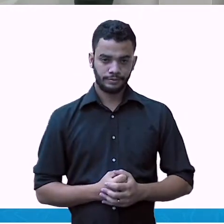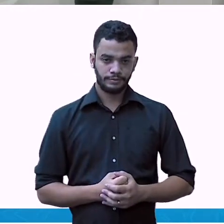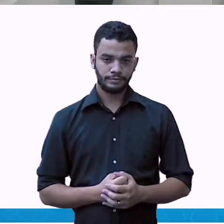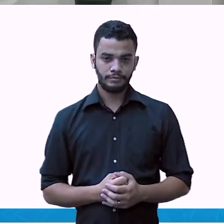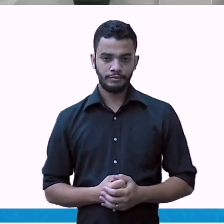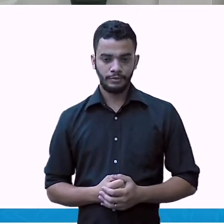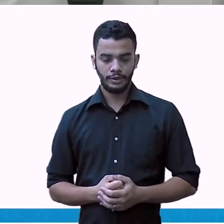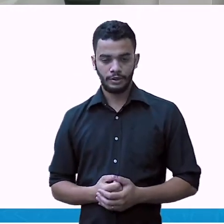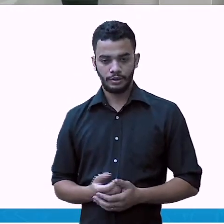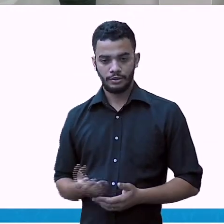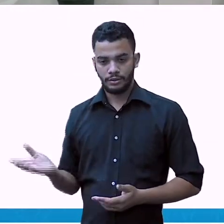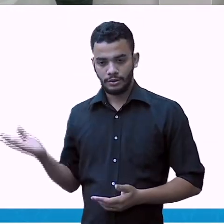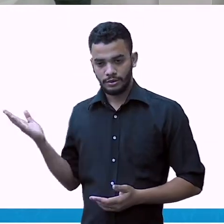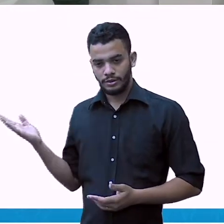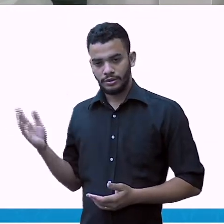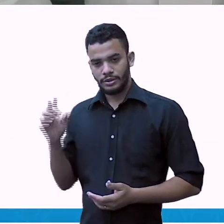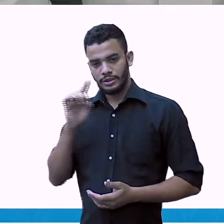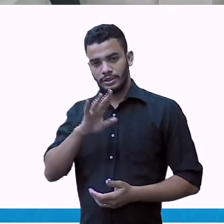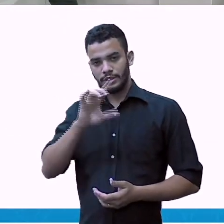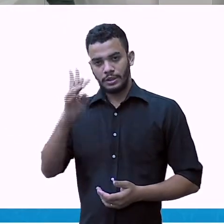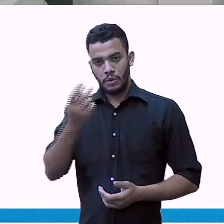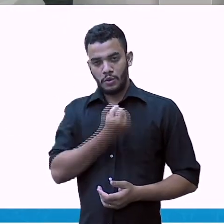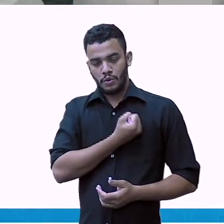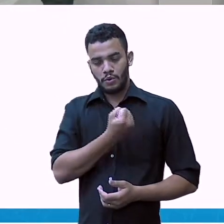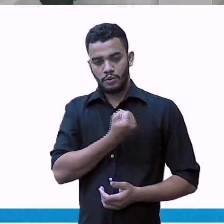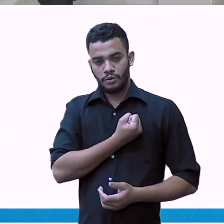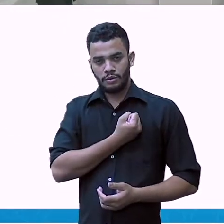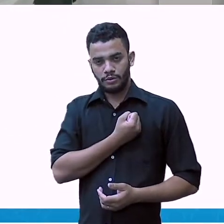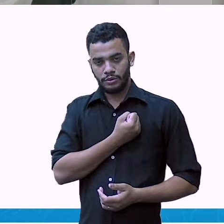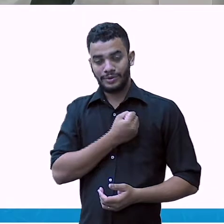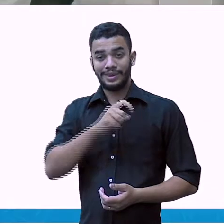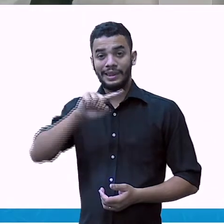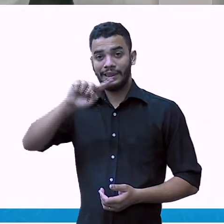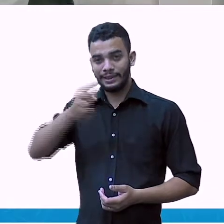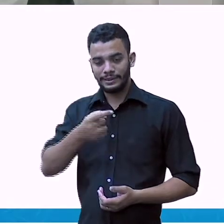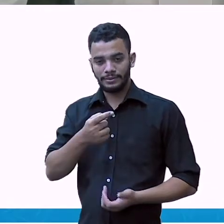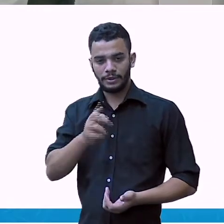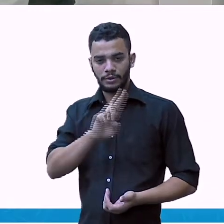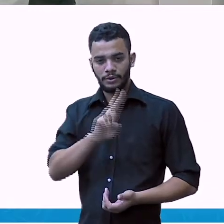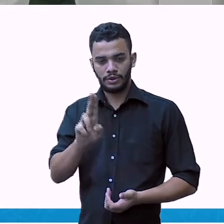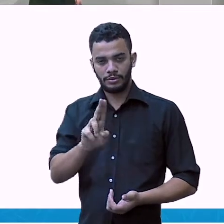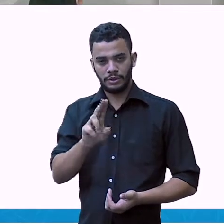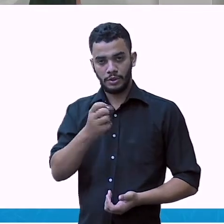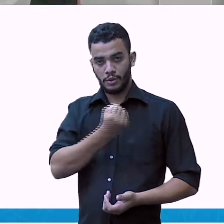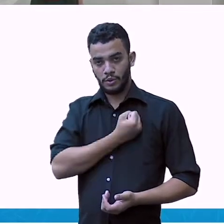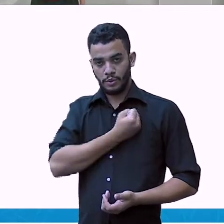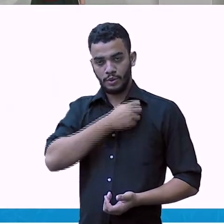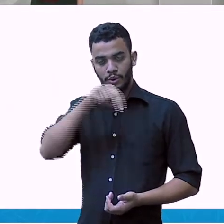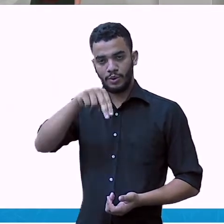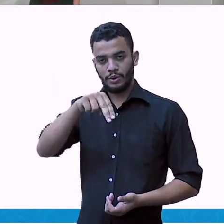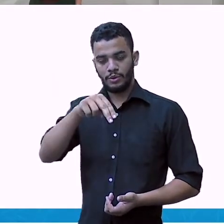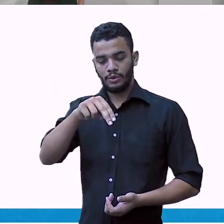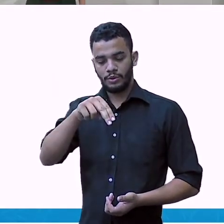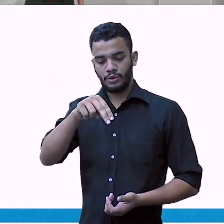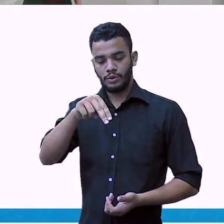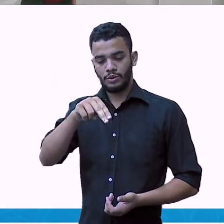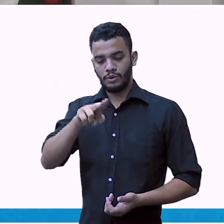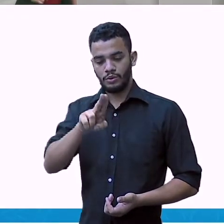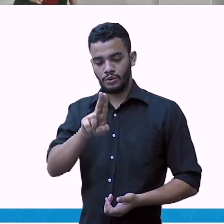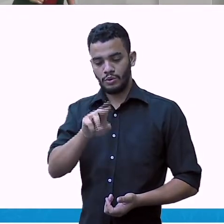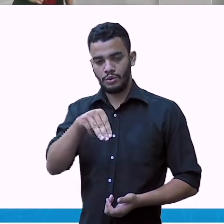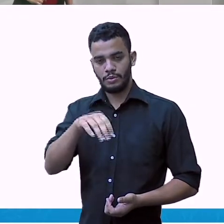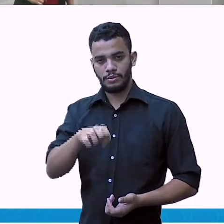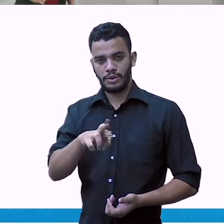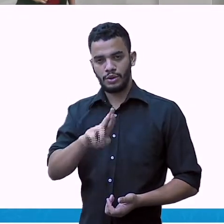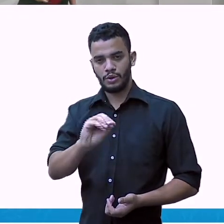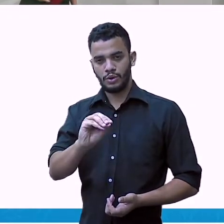olha, são números decimais, esses valores que nós estamos encontrando ali. Outro